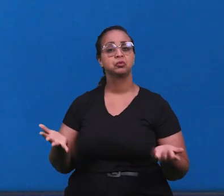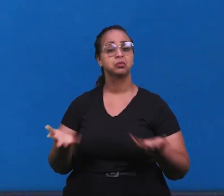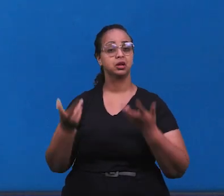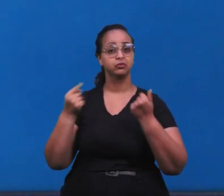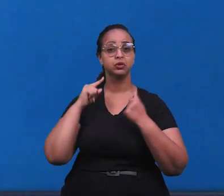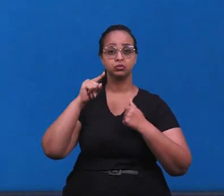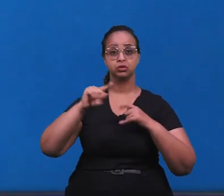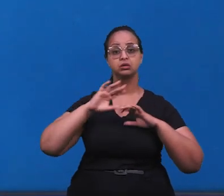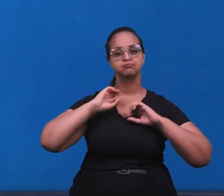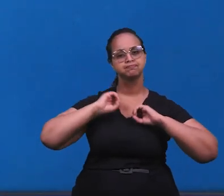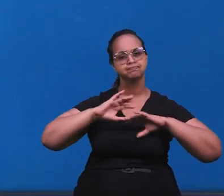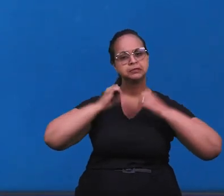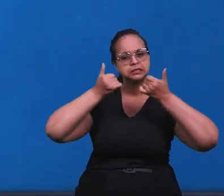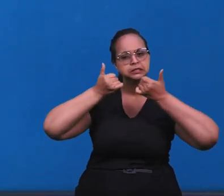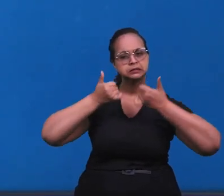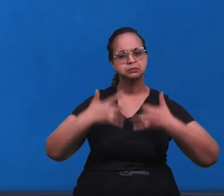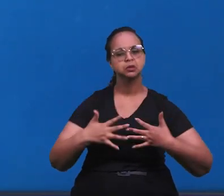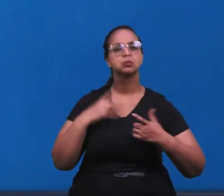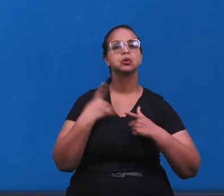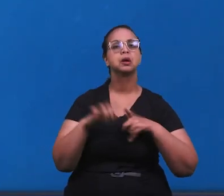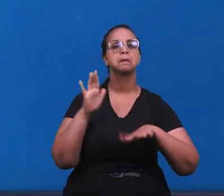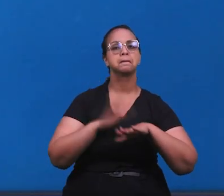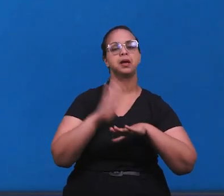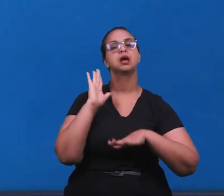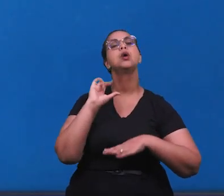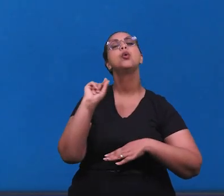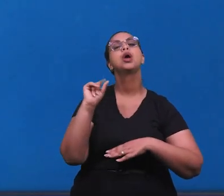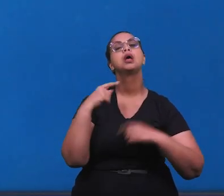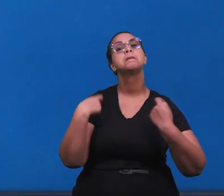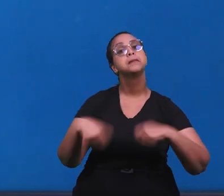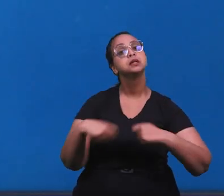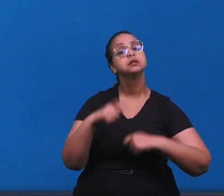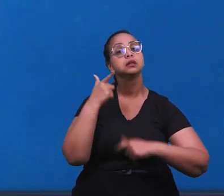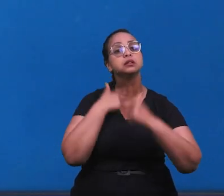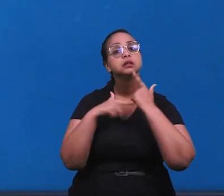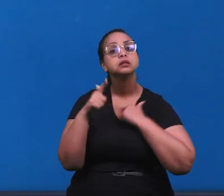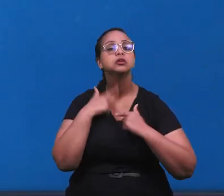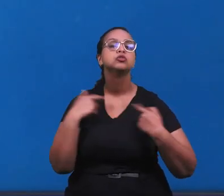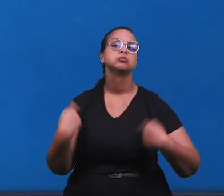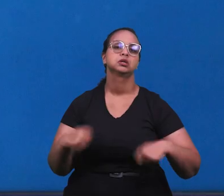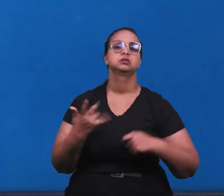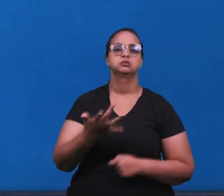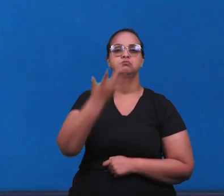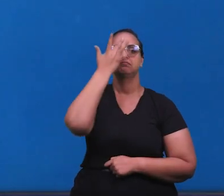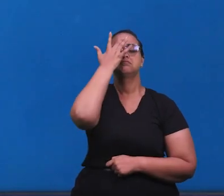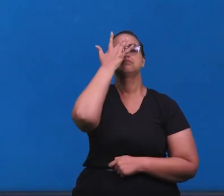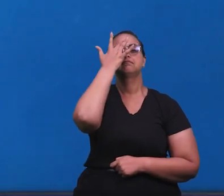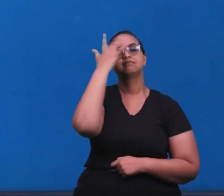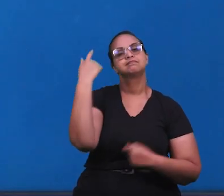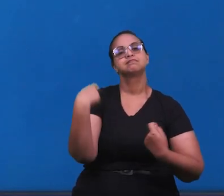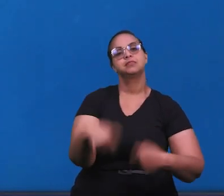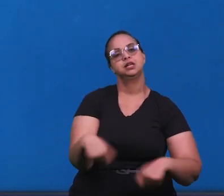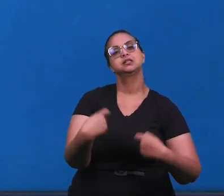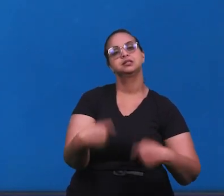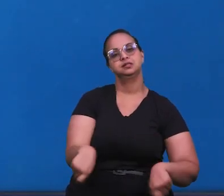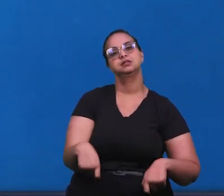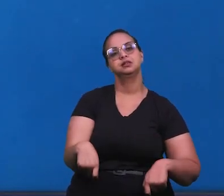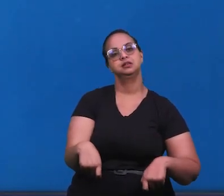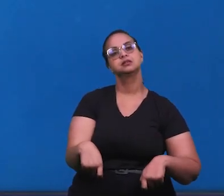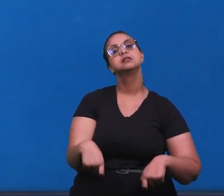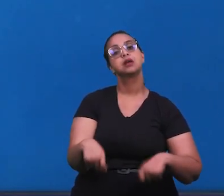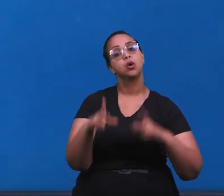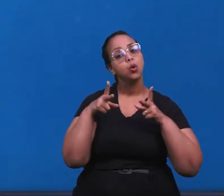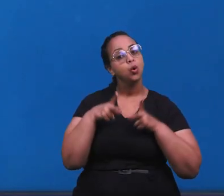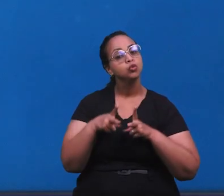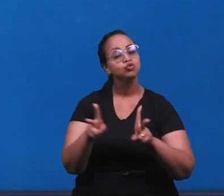nesse aspecto, porque agora o maior desejo da igreja é conservar-se, né? É guardar, ou seja, conservar